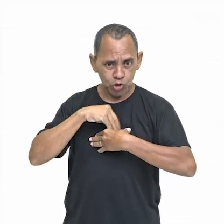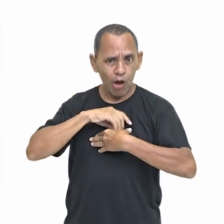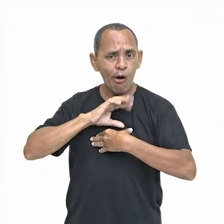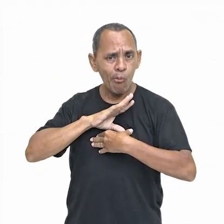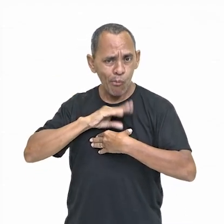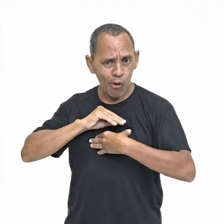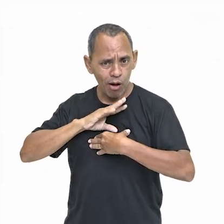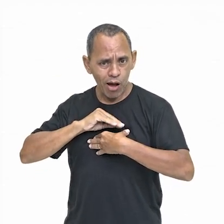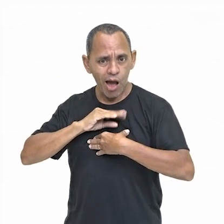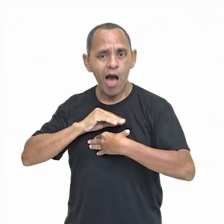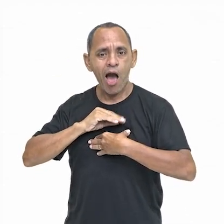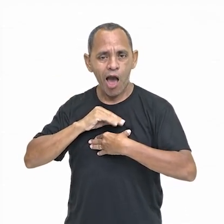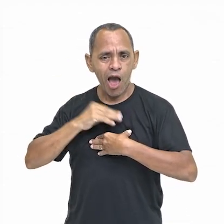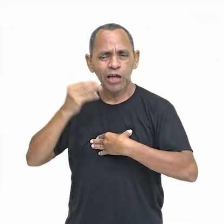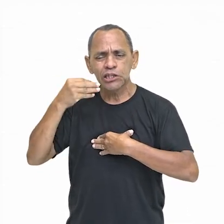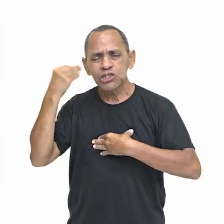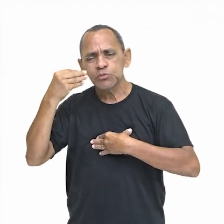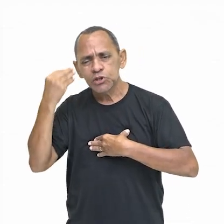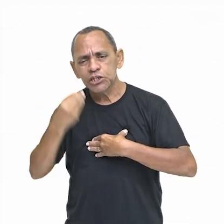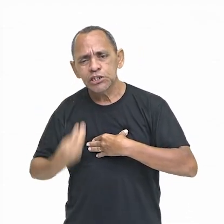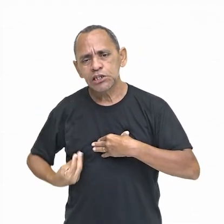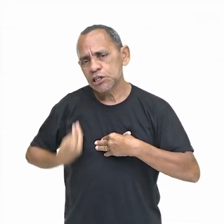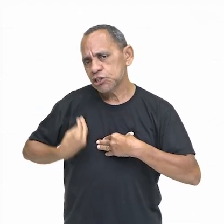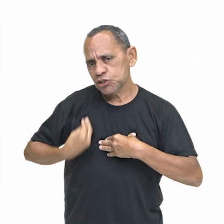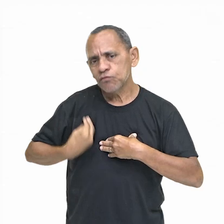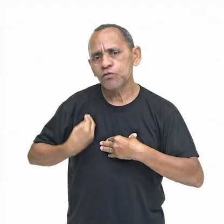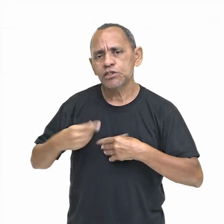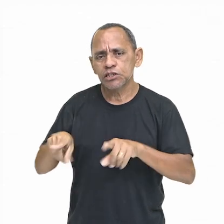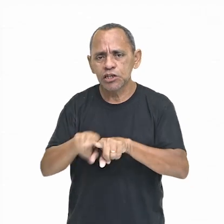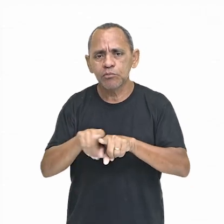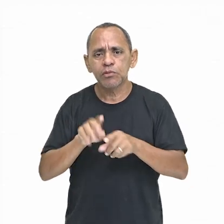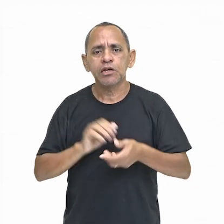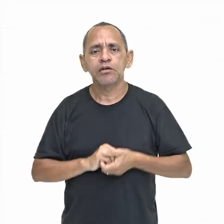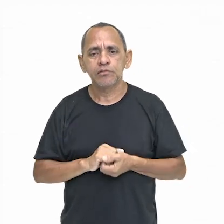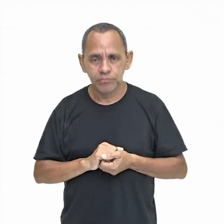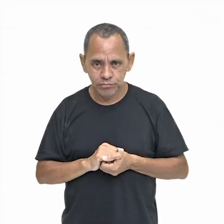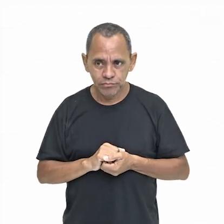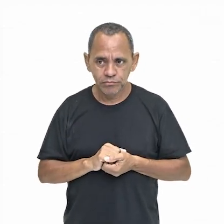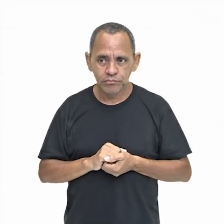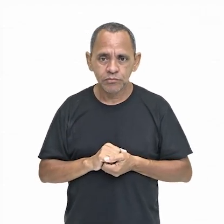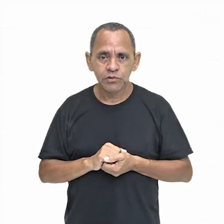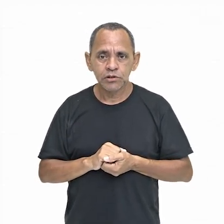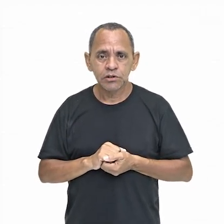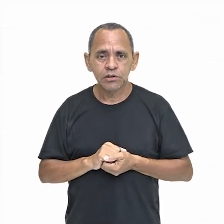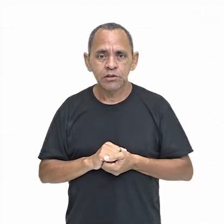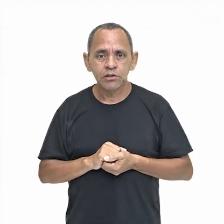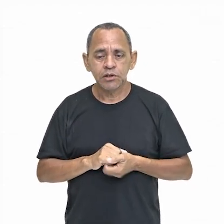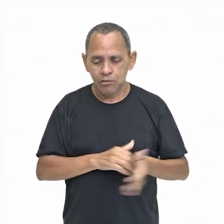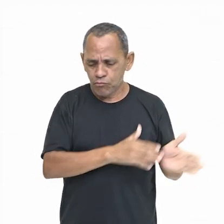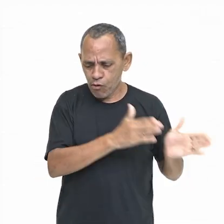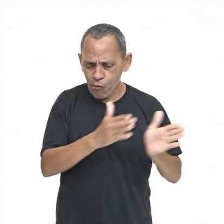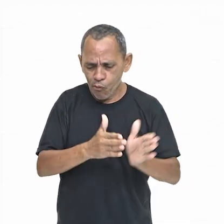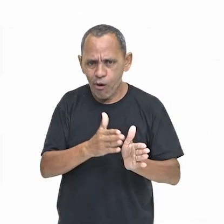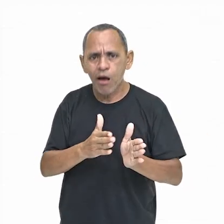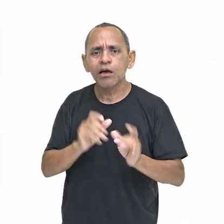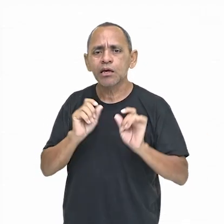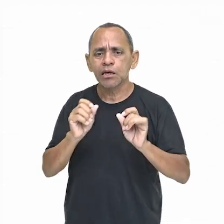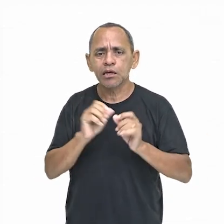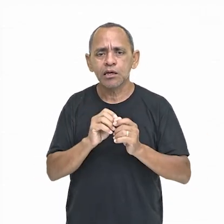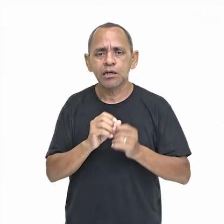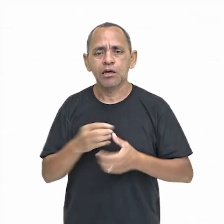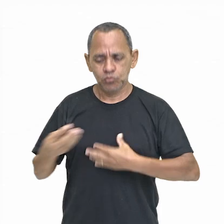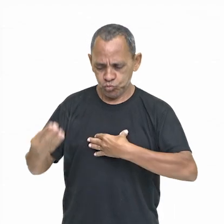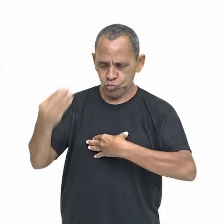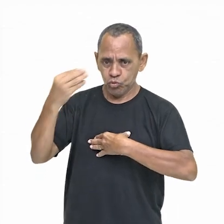da realidade vivida, que é subjetiva, em um desenvolvimento que os integra